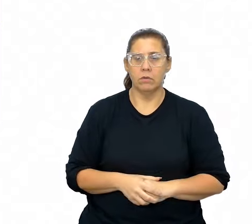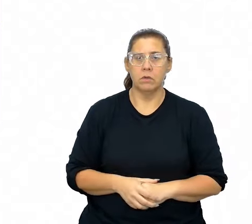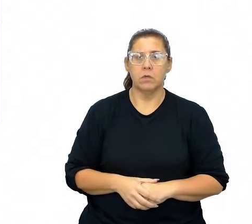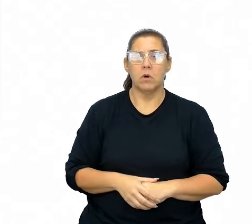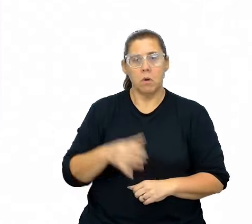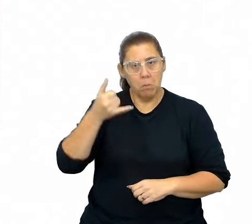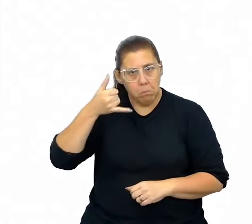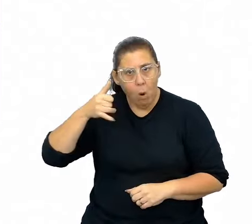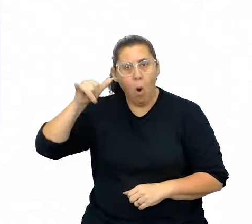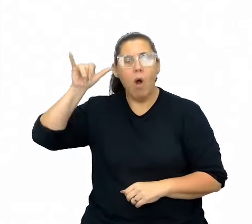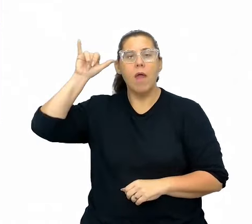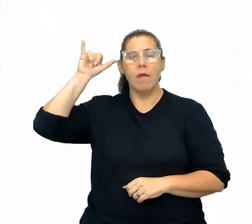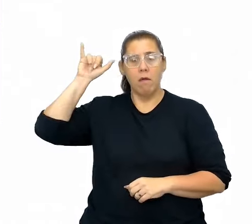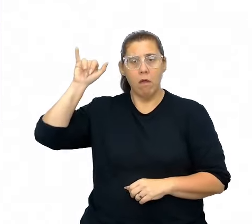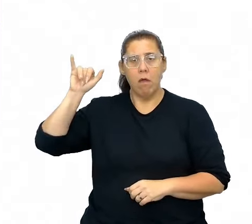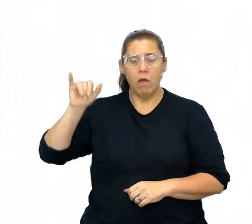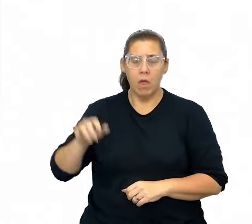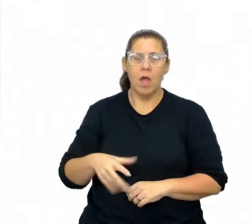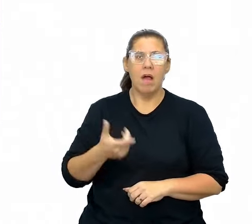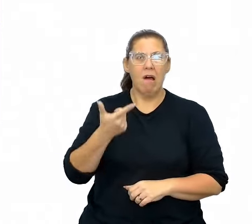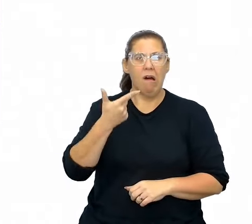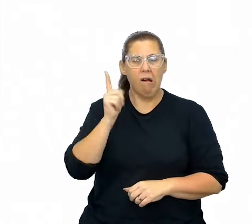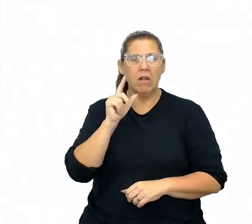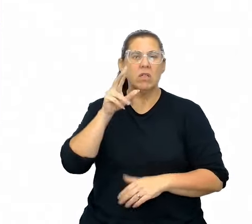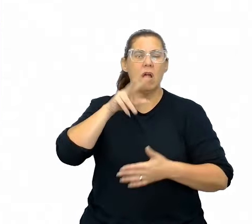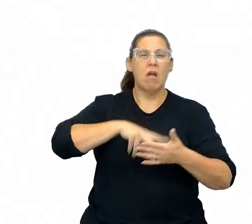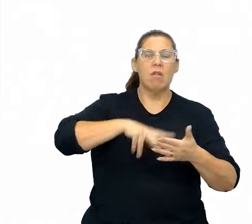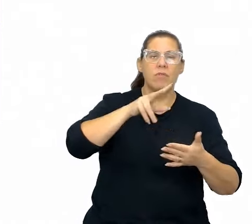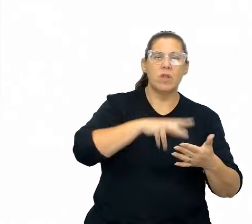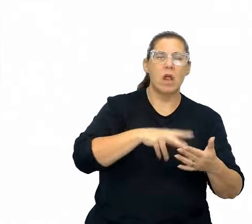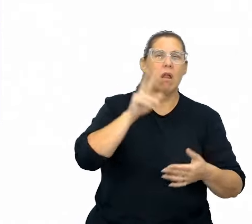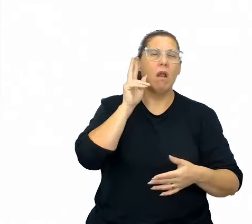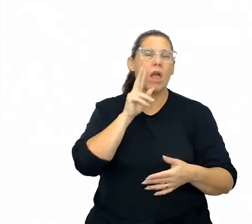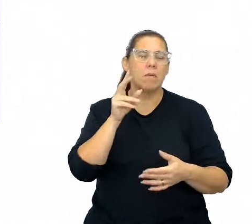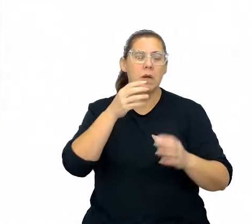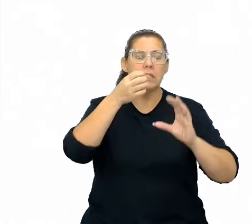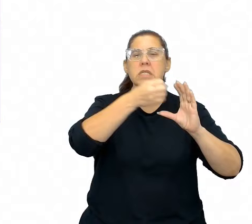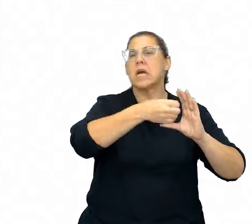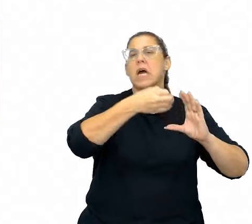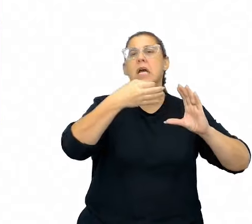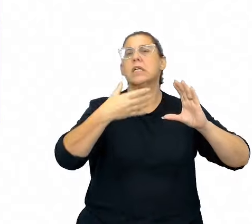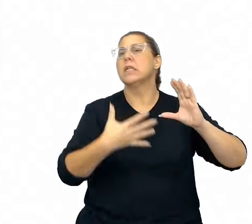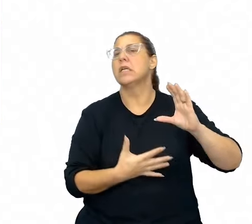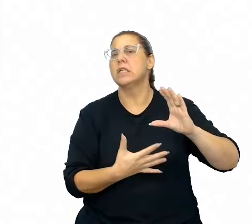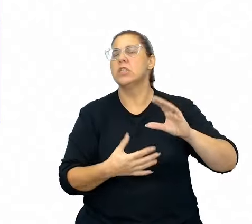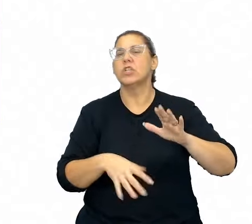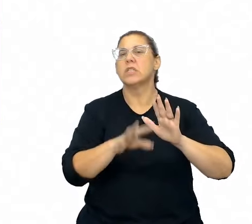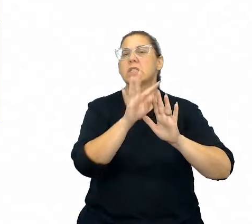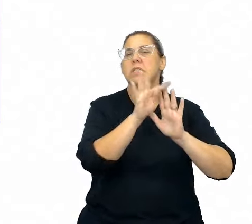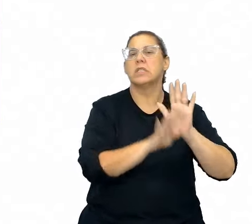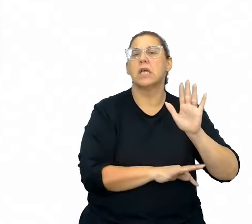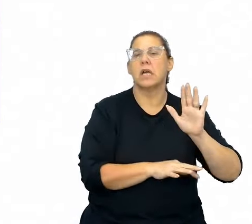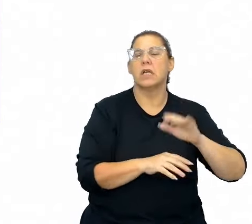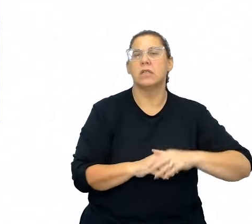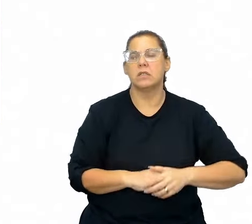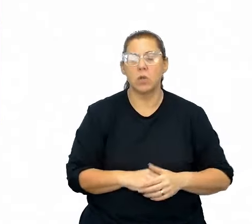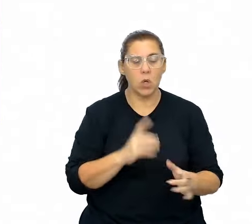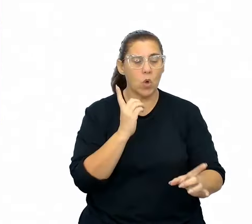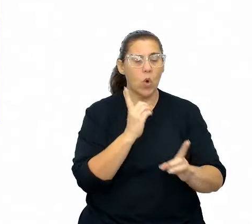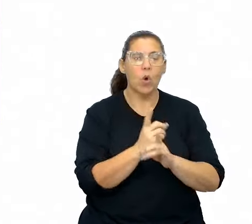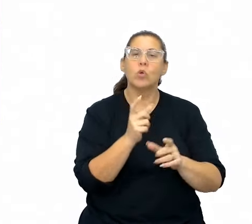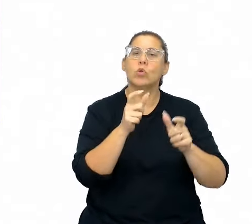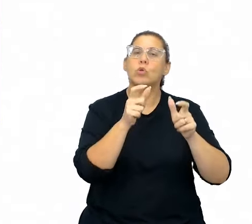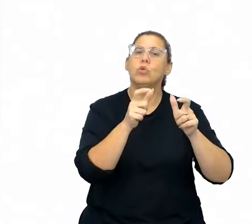Meu Boi. Antes de ler a notícia, relembre com a turma as características desse texto e localizem